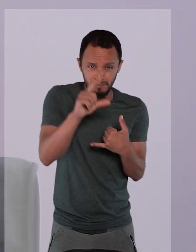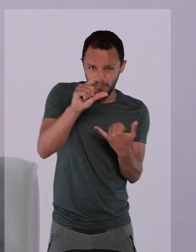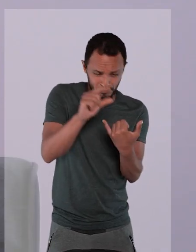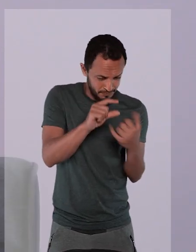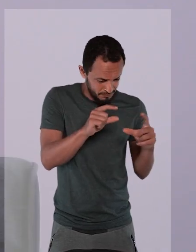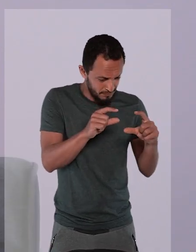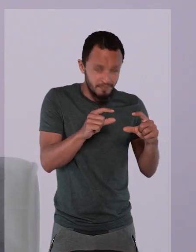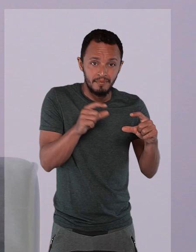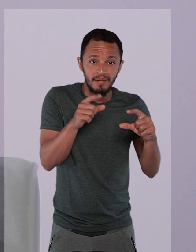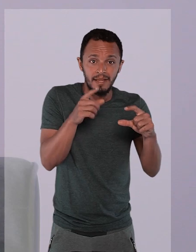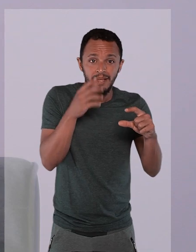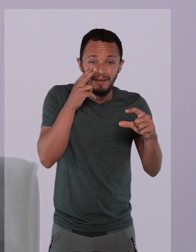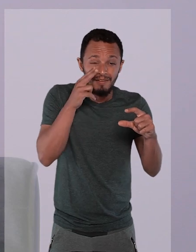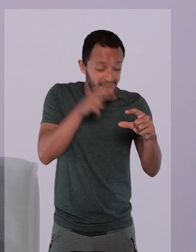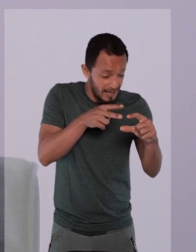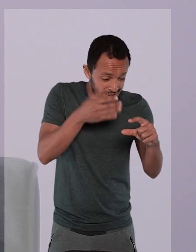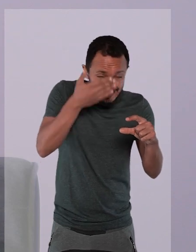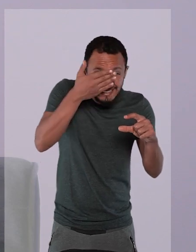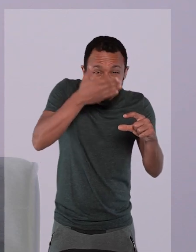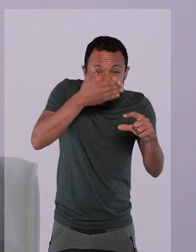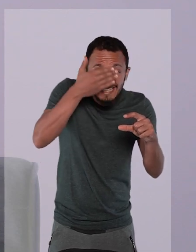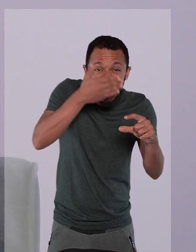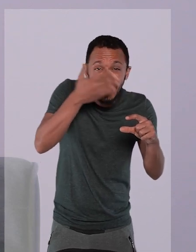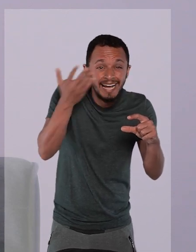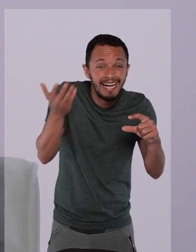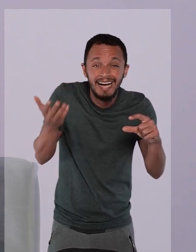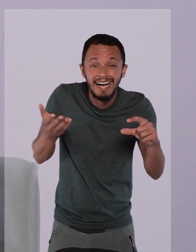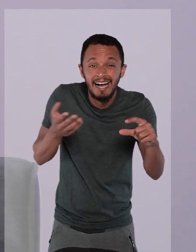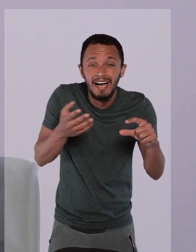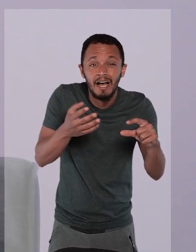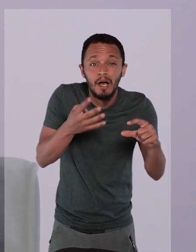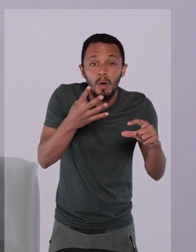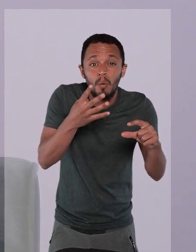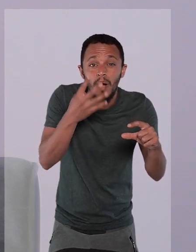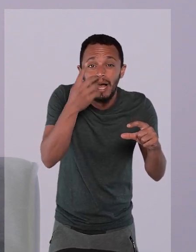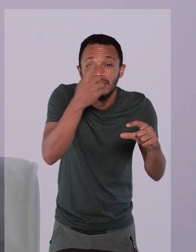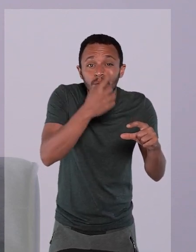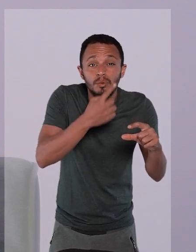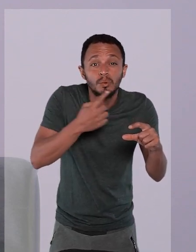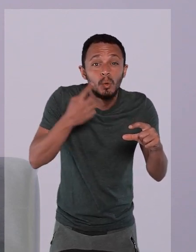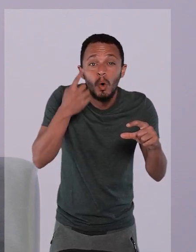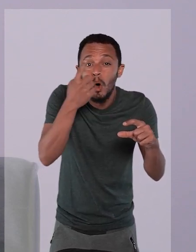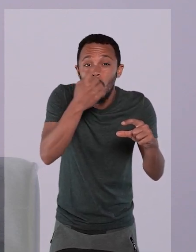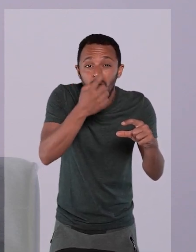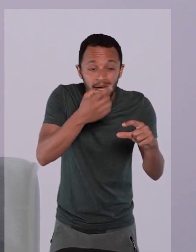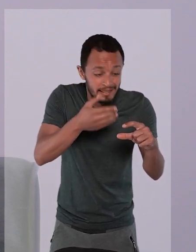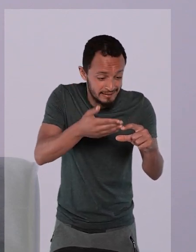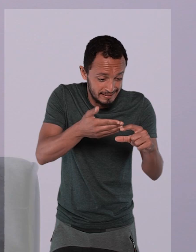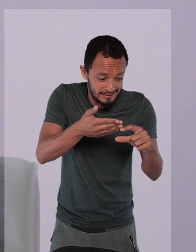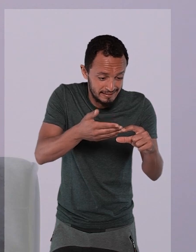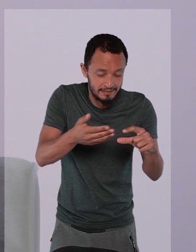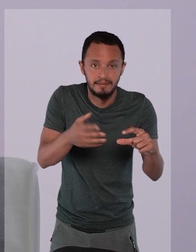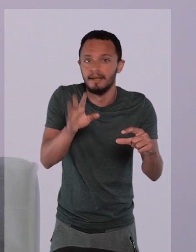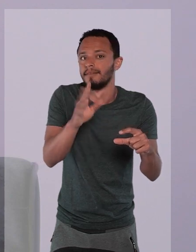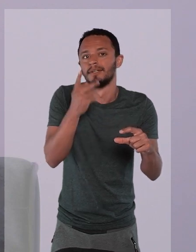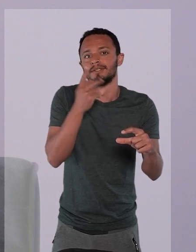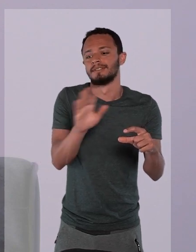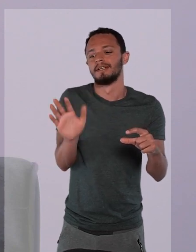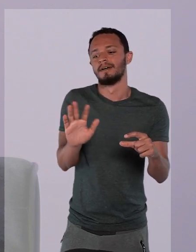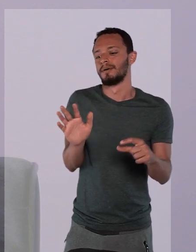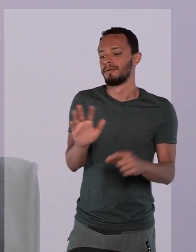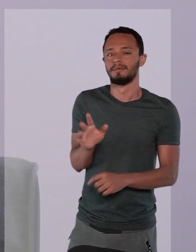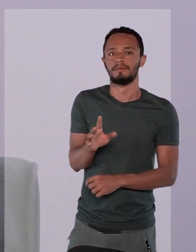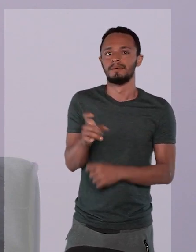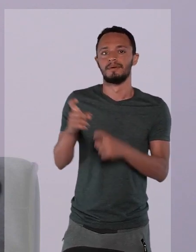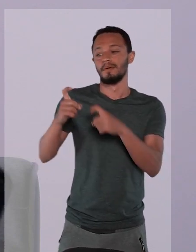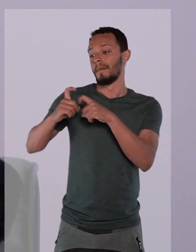falei, ela vai ficar cega. Num telefone celular, 4 horas. E aí eu falei, não. Aí a gente se juntou, os 3